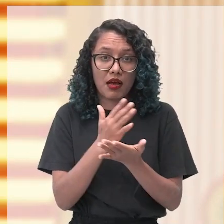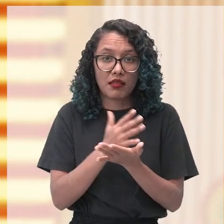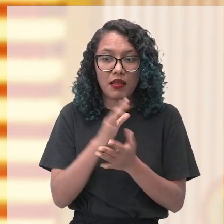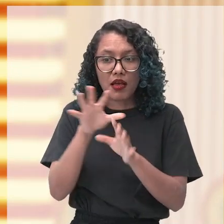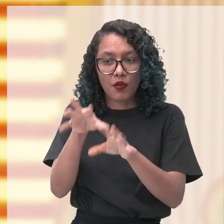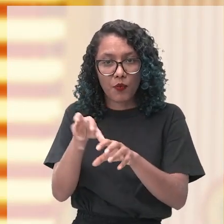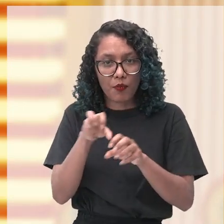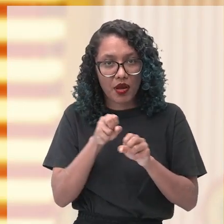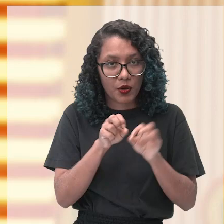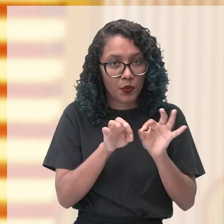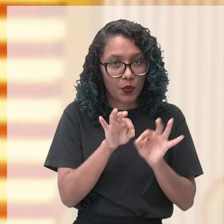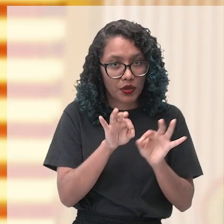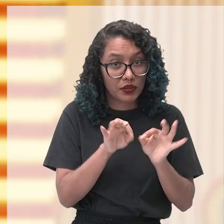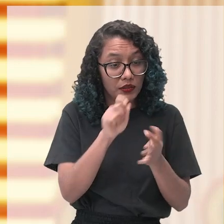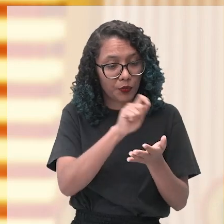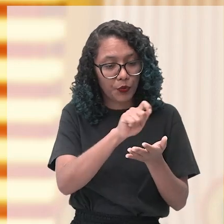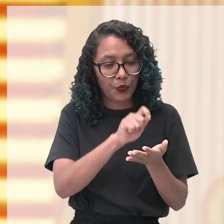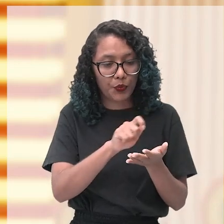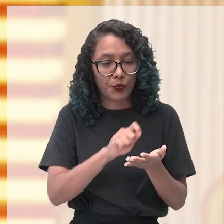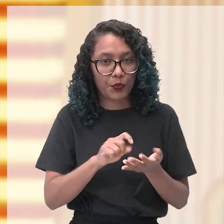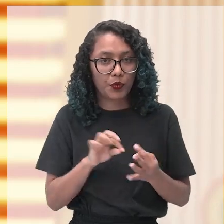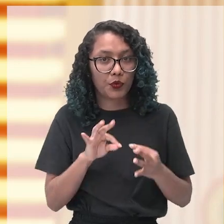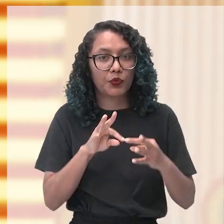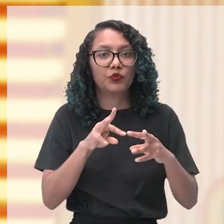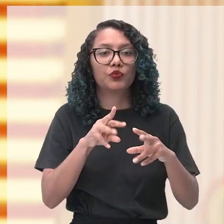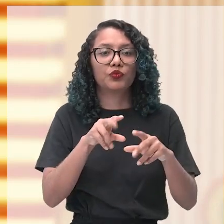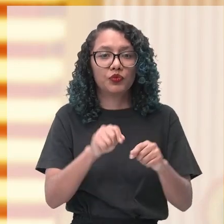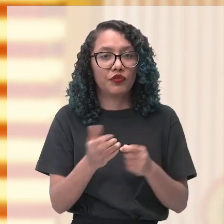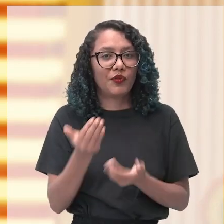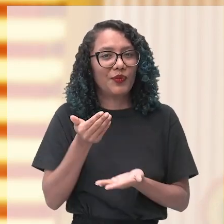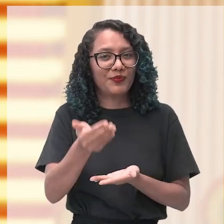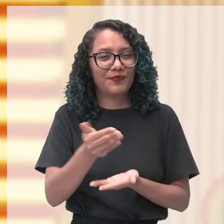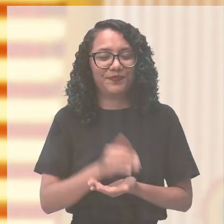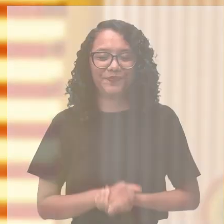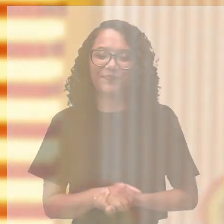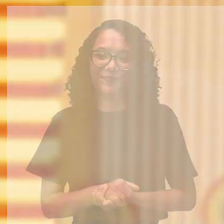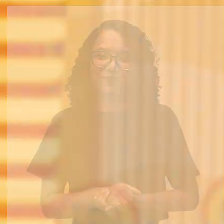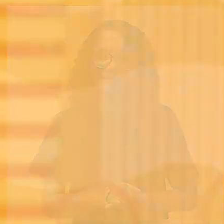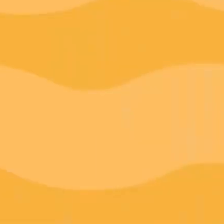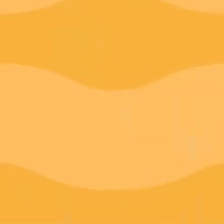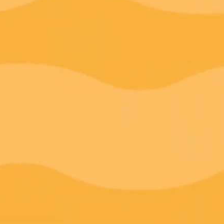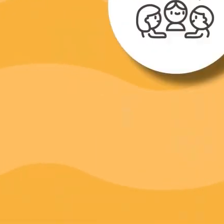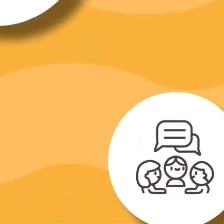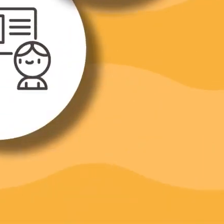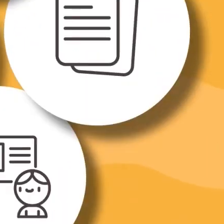caderno, faça as anotações necessárias e vamos à aula.